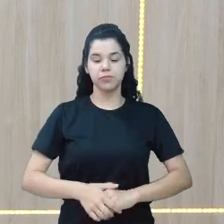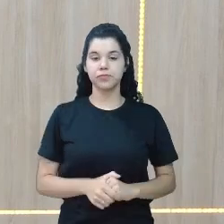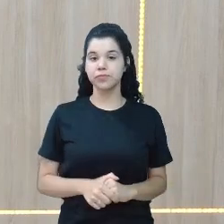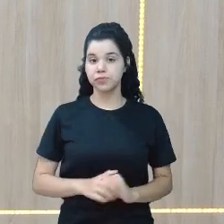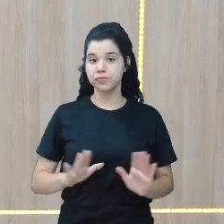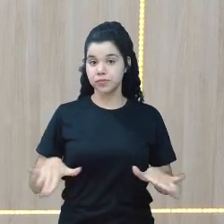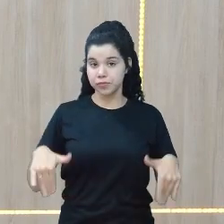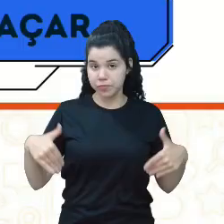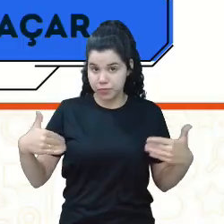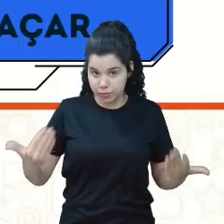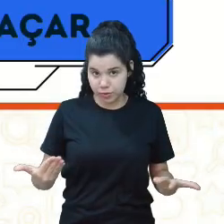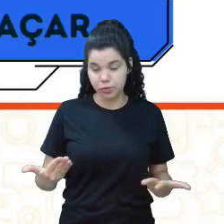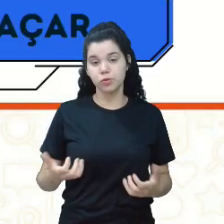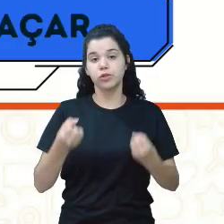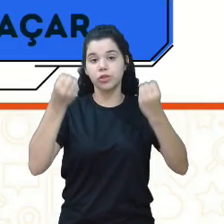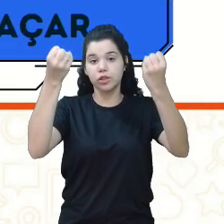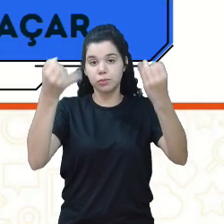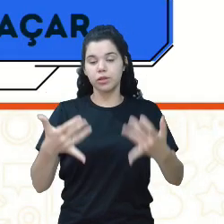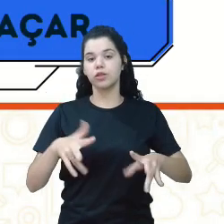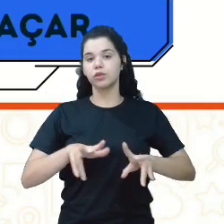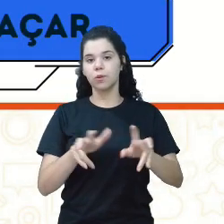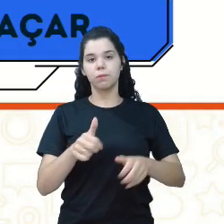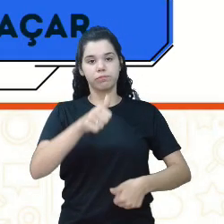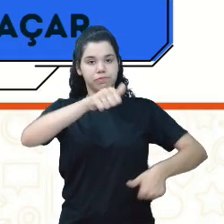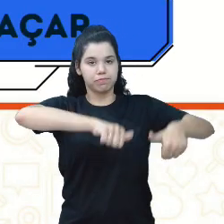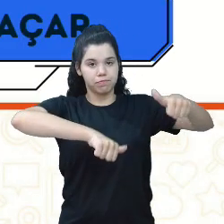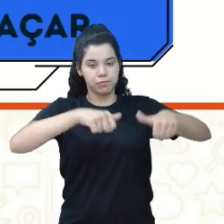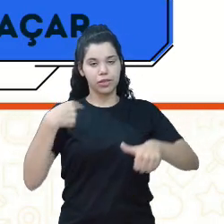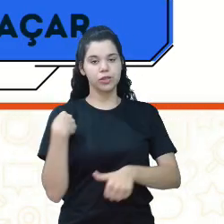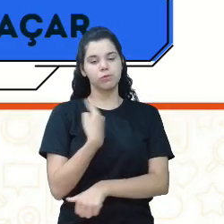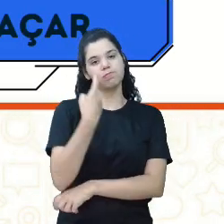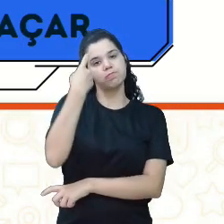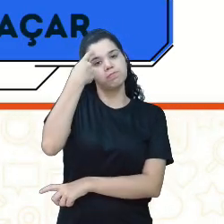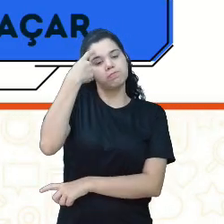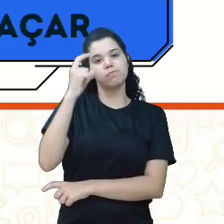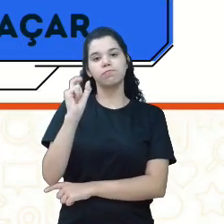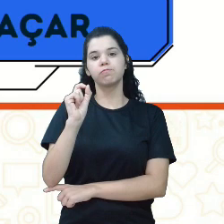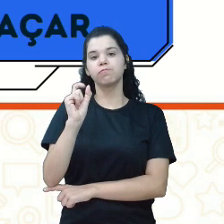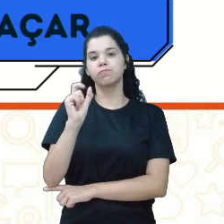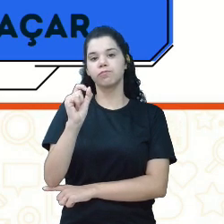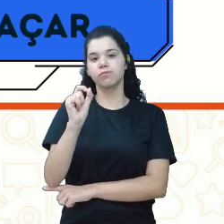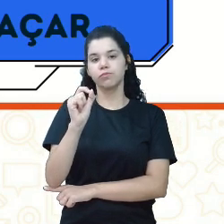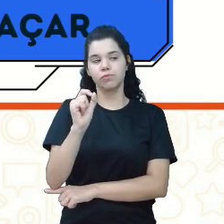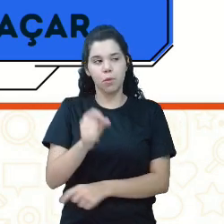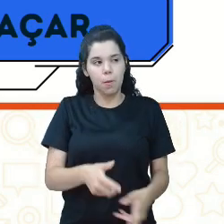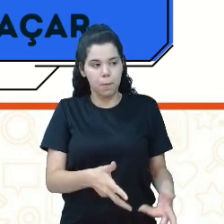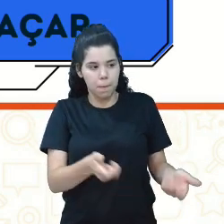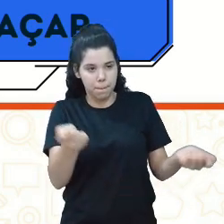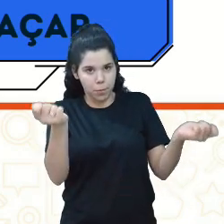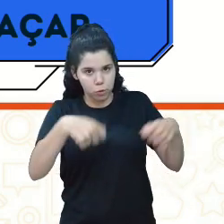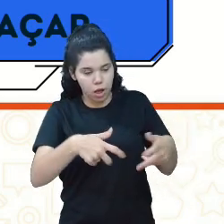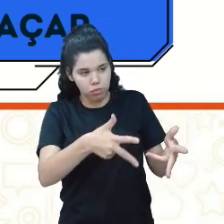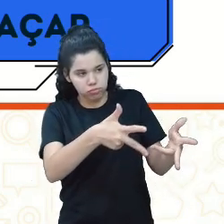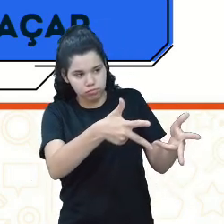Então, quando a gente fala na avaliação, a gente pensa na possibilidade de identificar